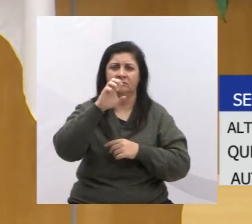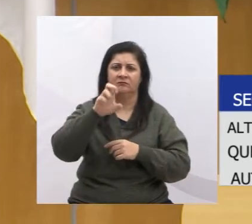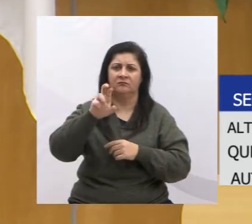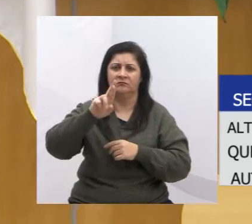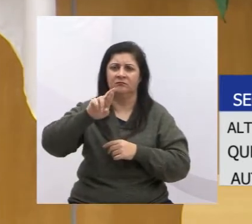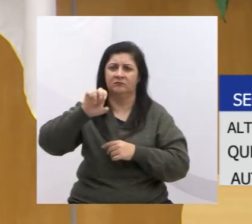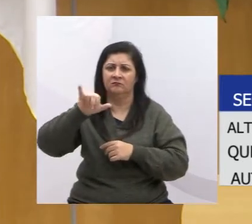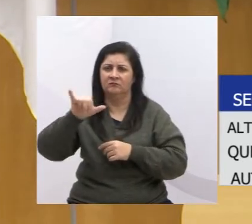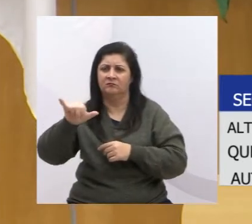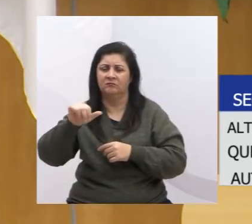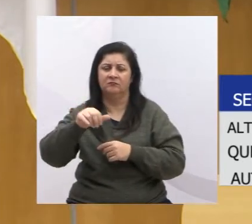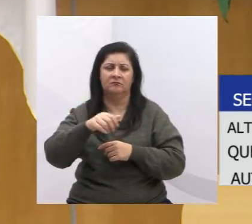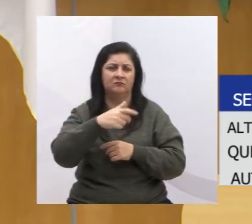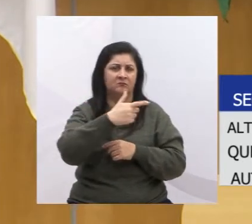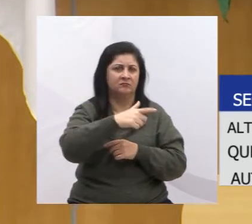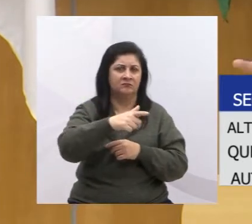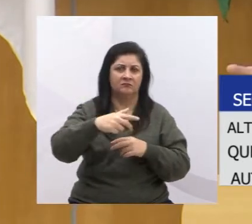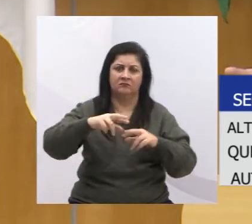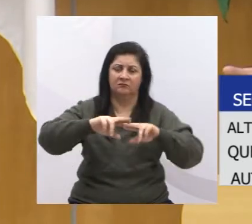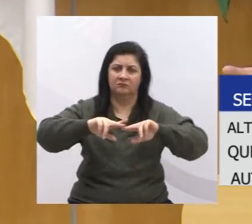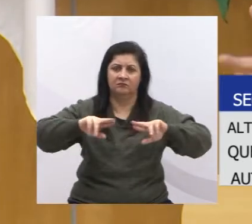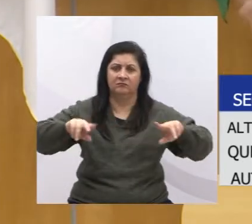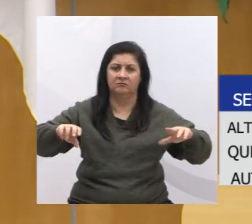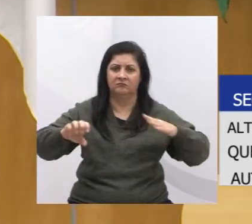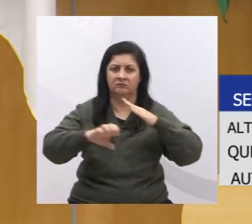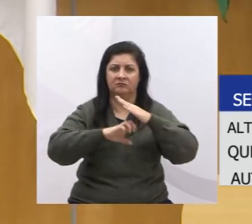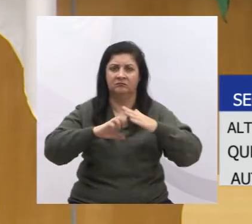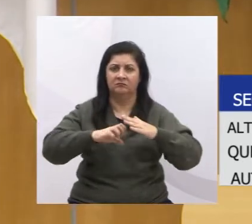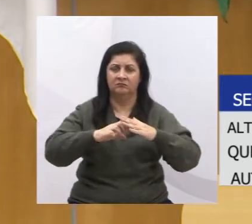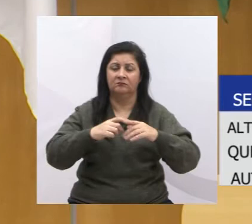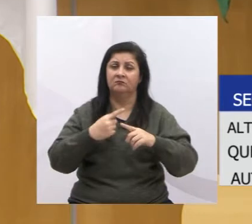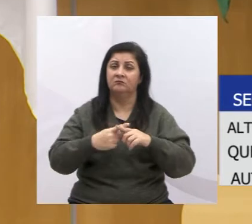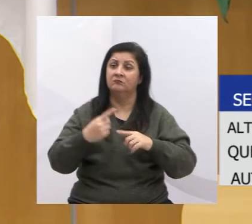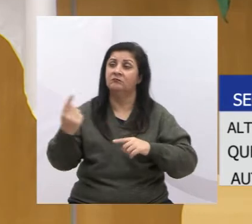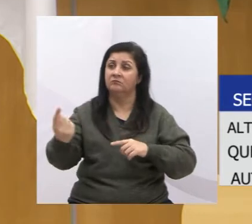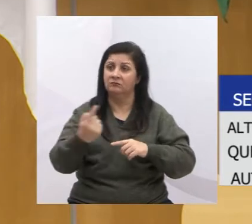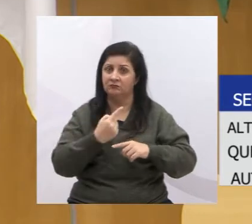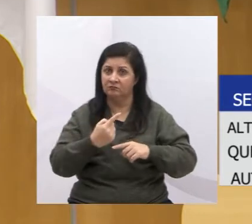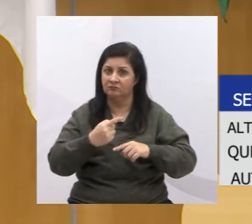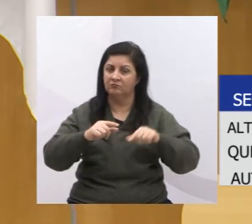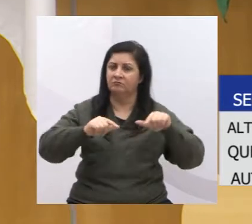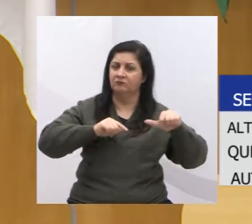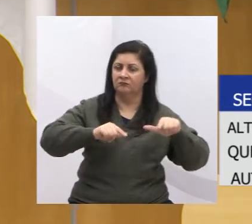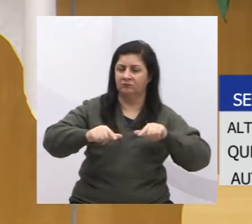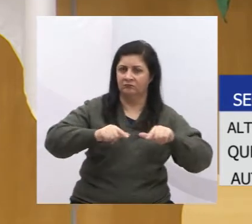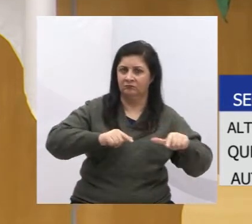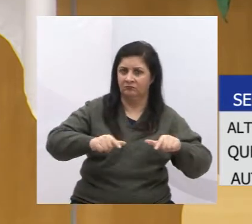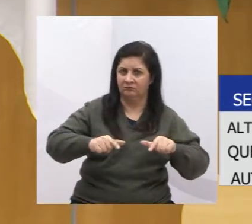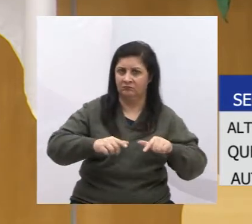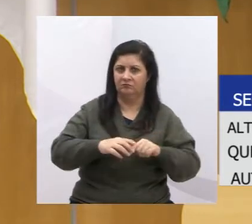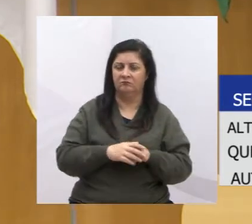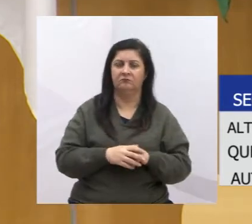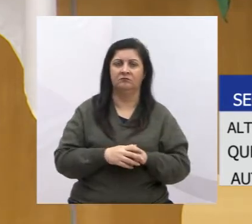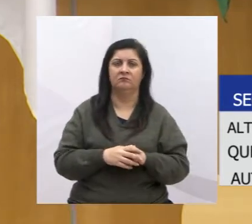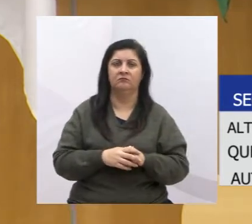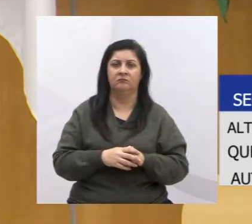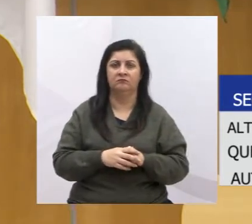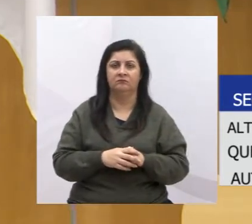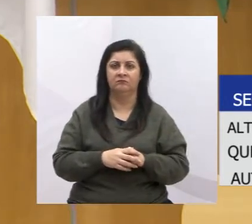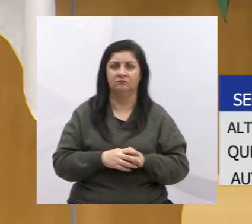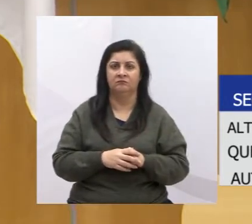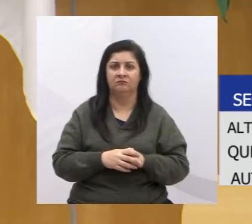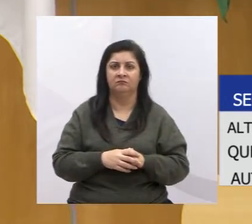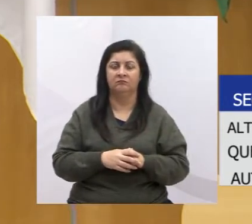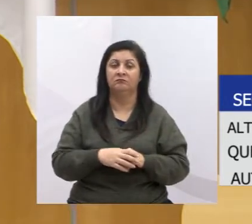Tecnia, Armico, porque isso traz também mão de obra, a cidade fica com